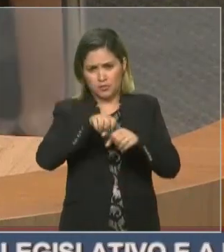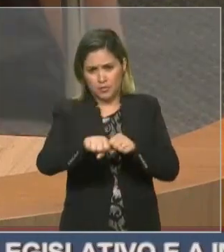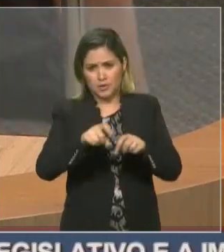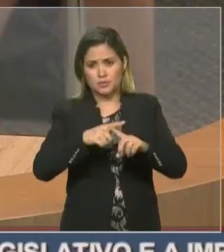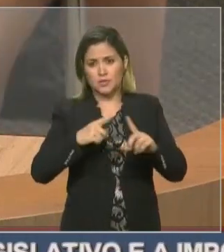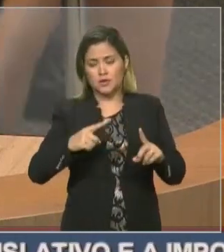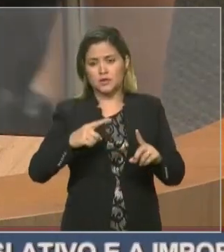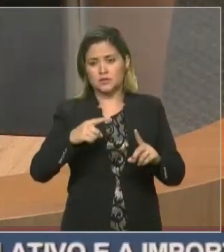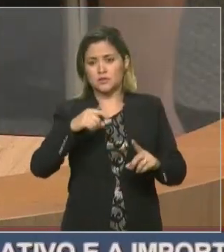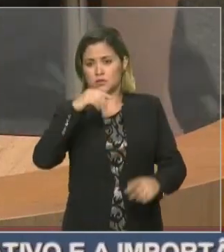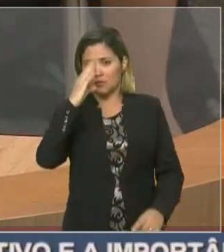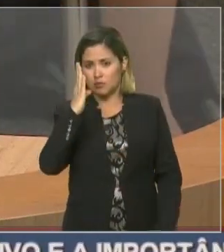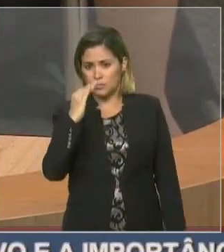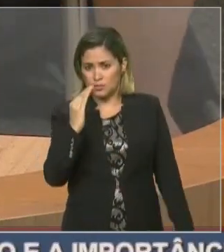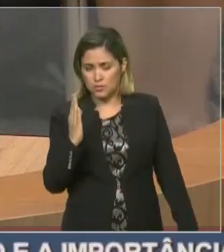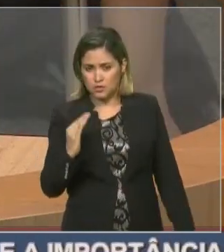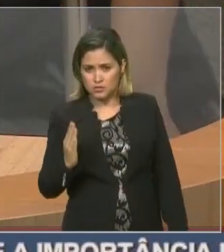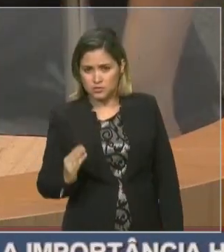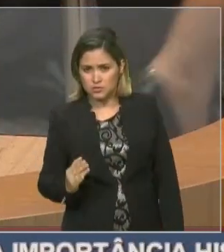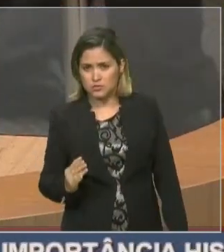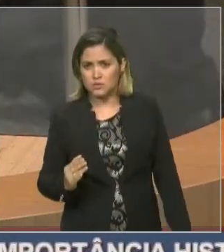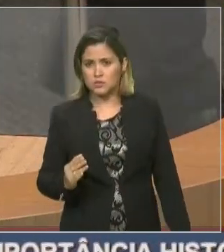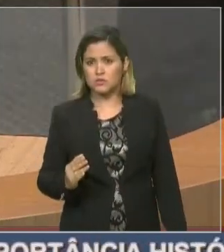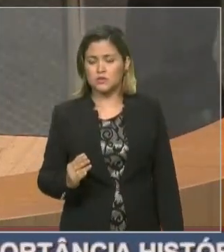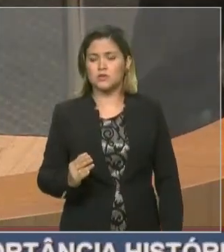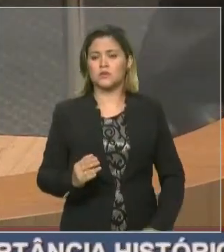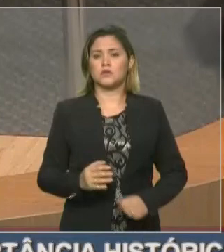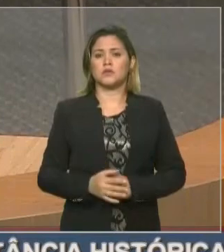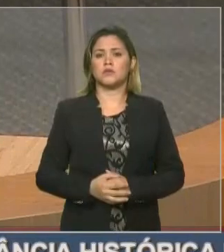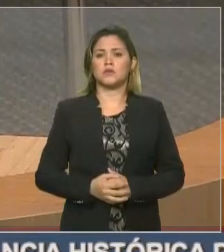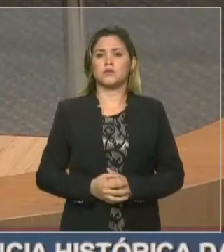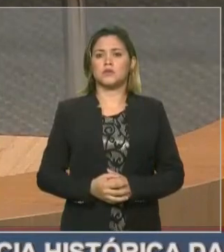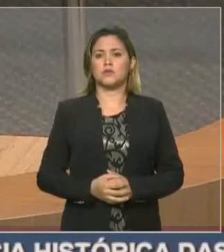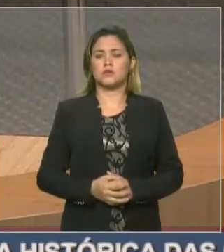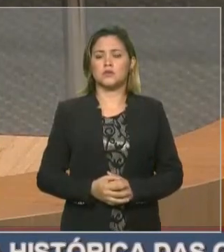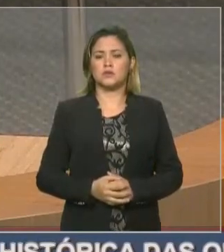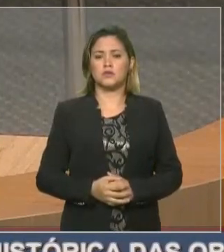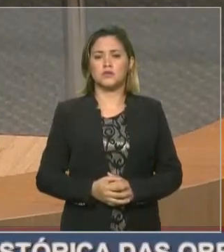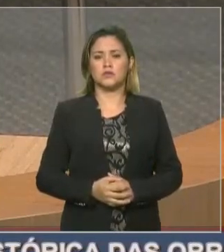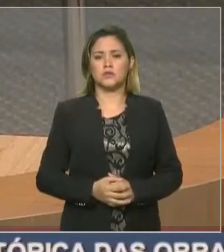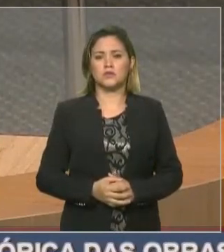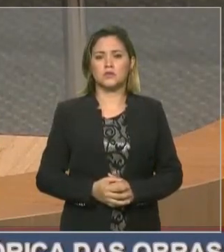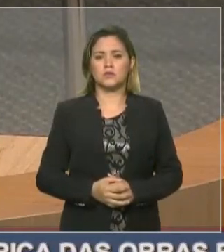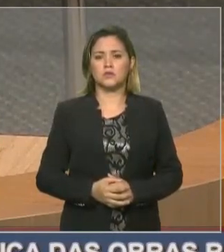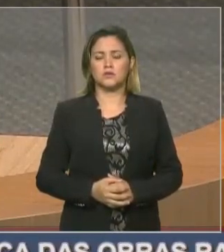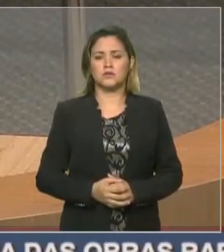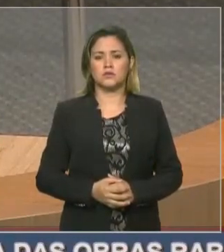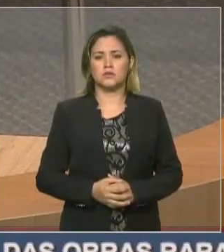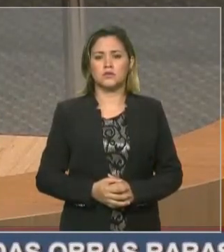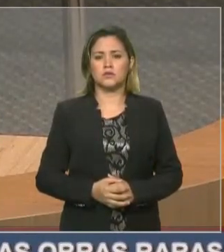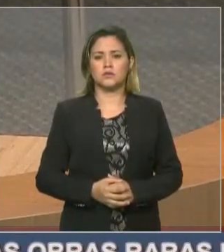sob o jugo dos códigos filipinos.